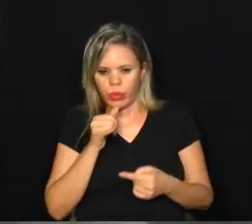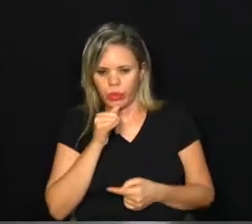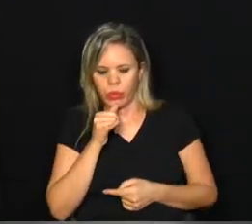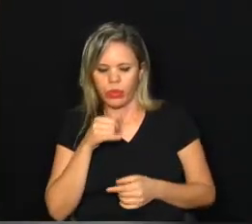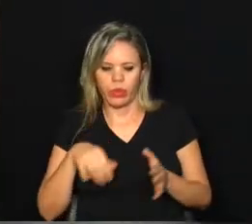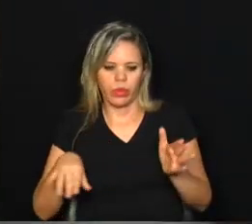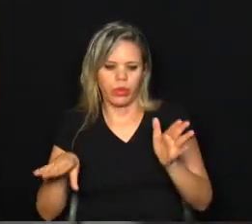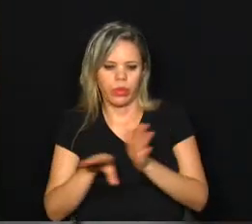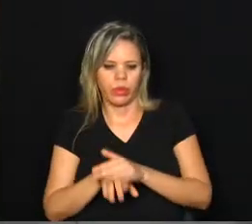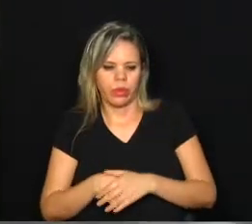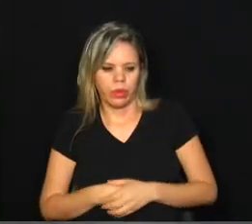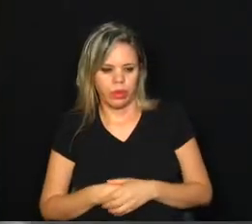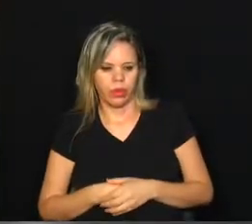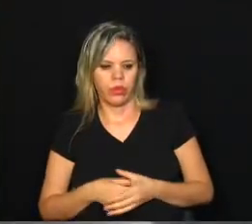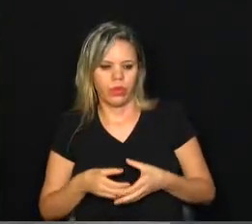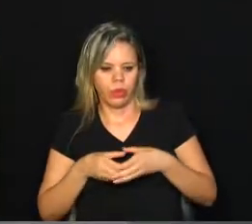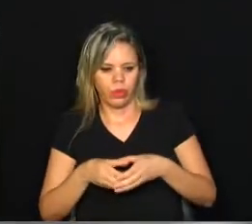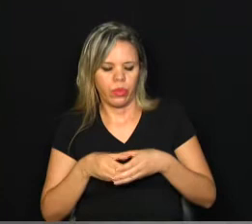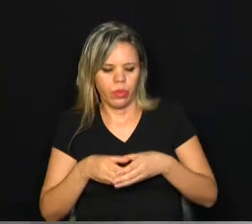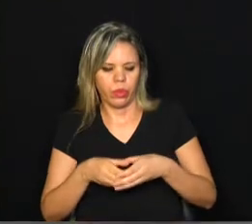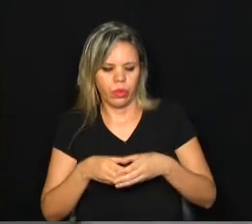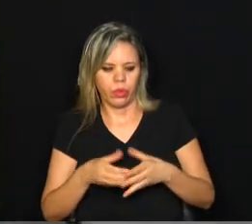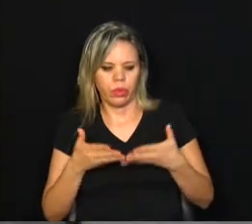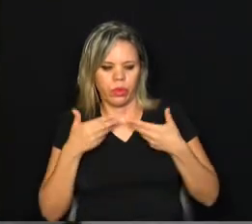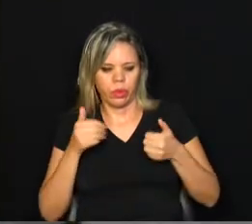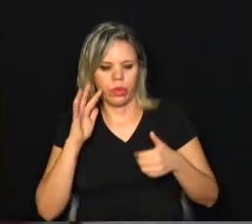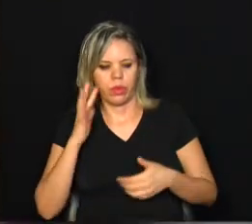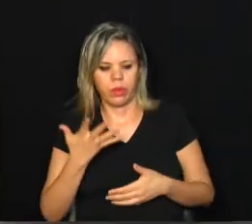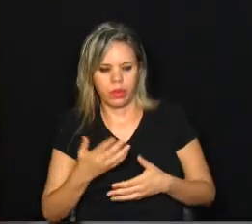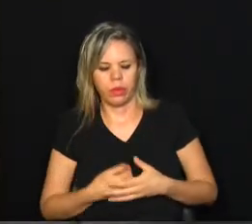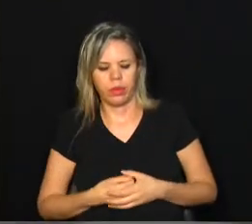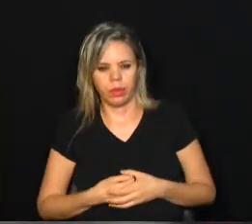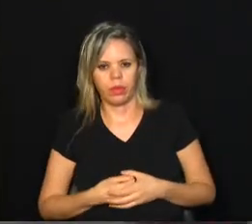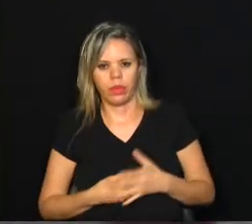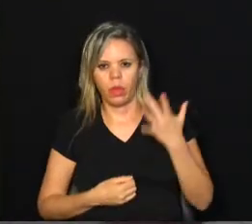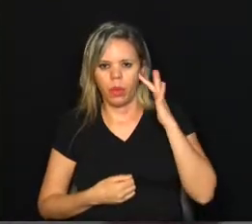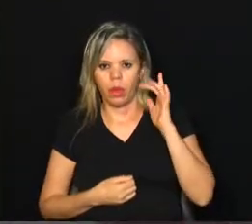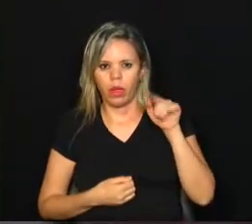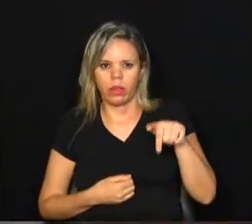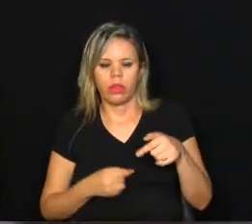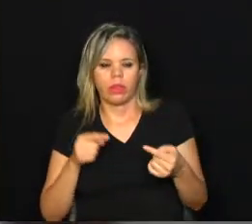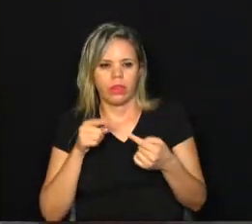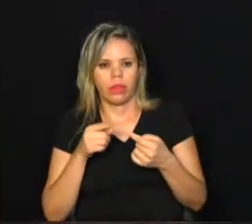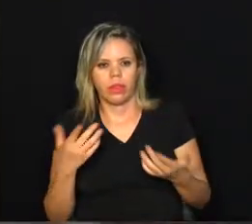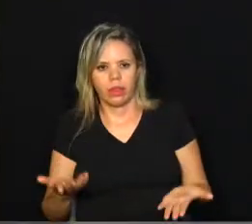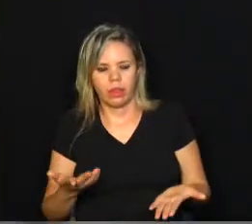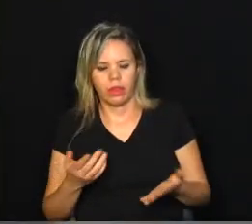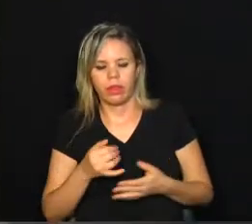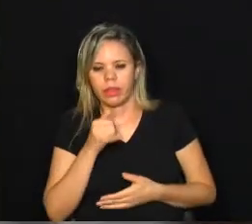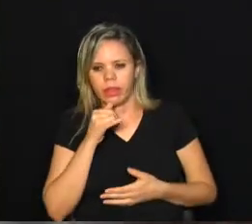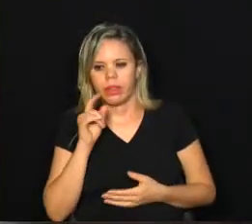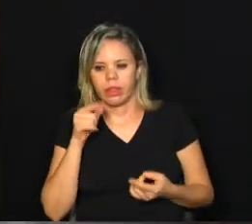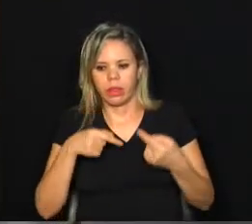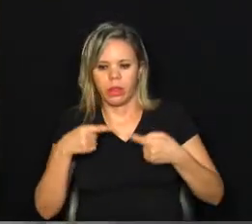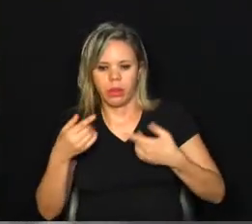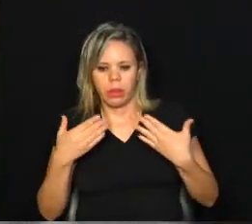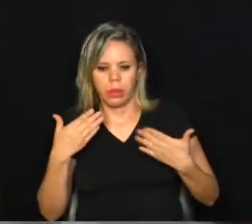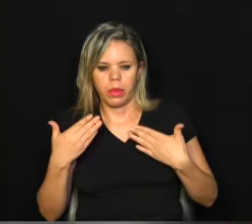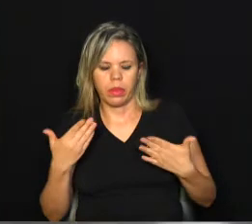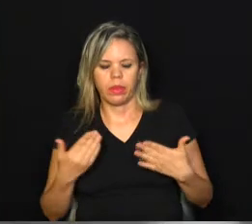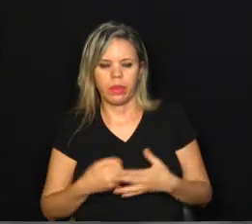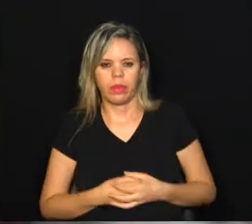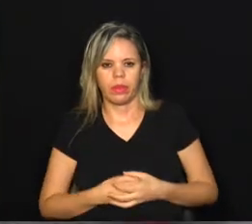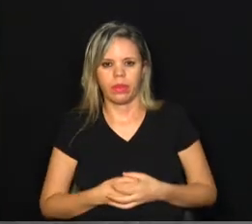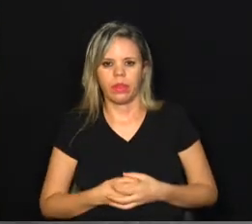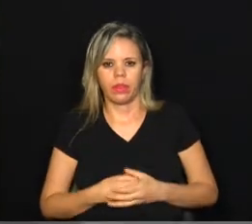cheguem, convirjam, né, na melhor solução, entende? Que eu acho que essa que é a ideia. Ou seja, nessa discussão, quando